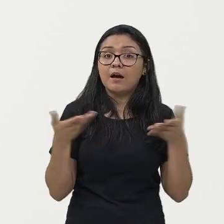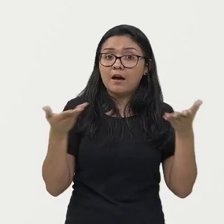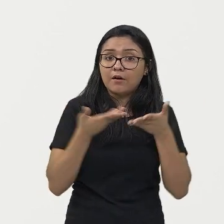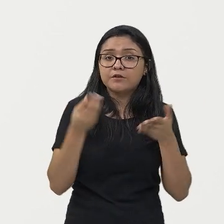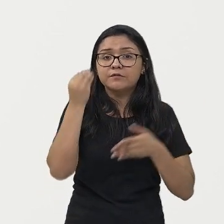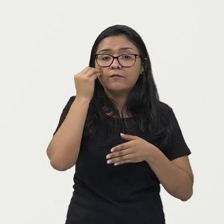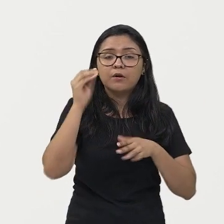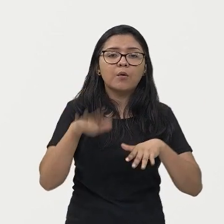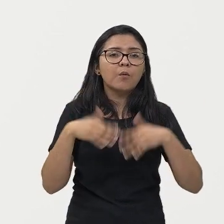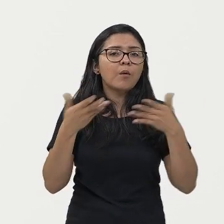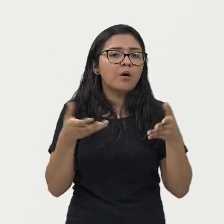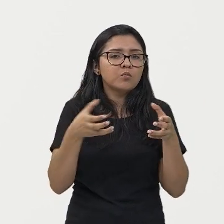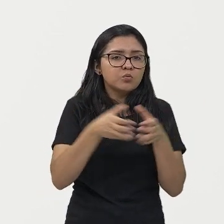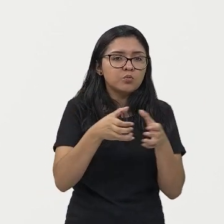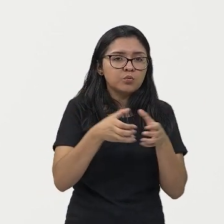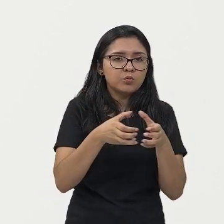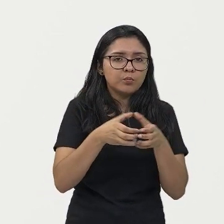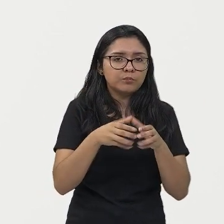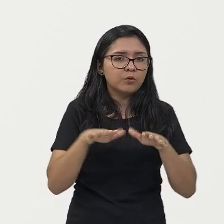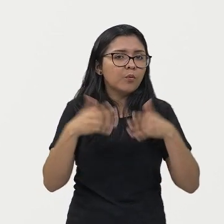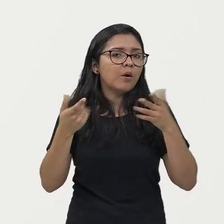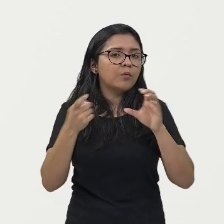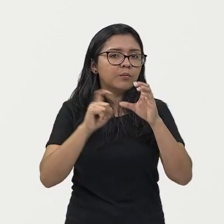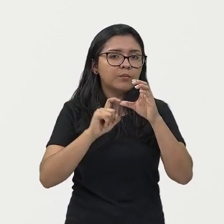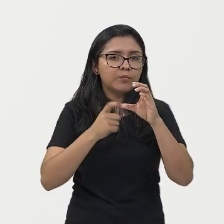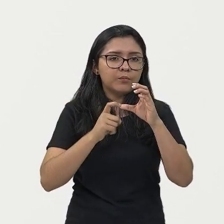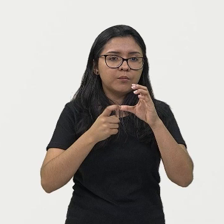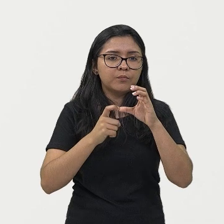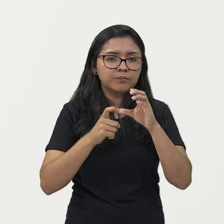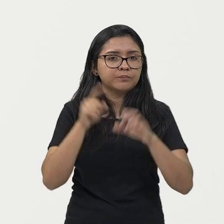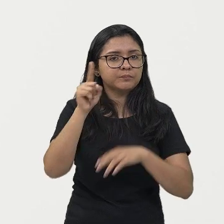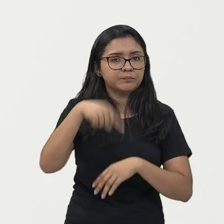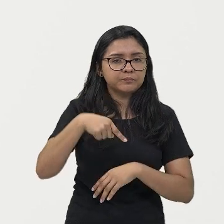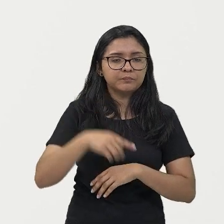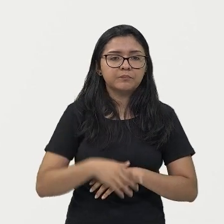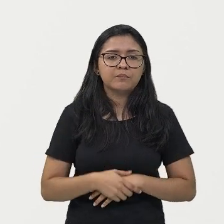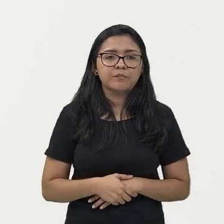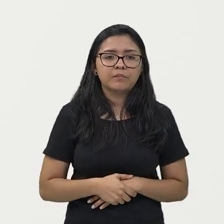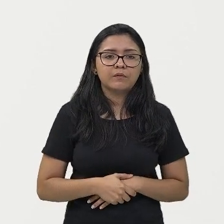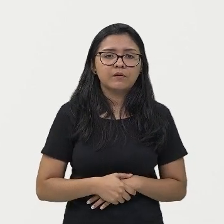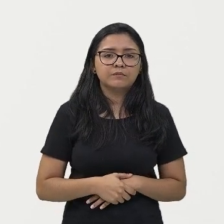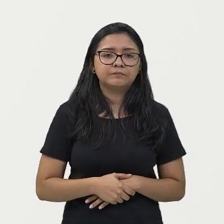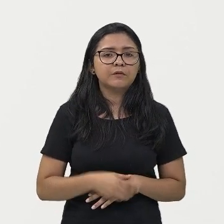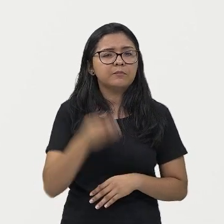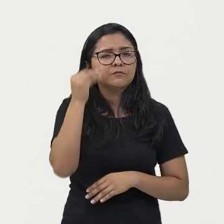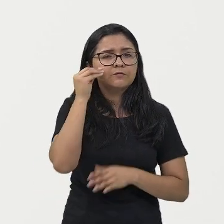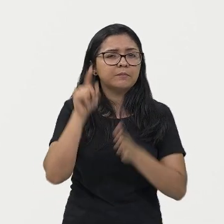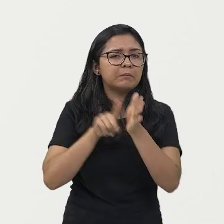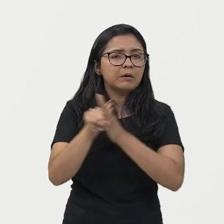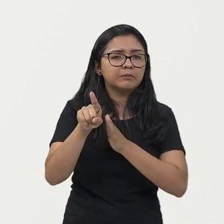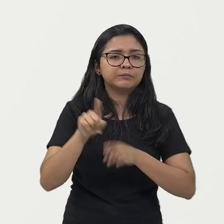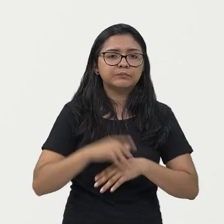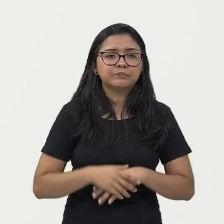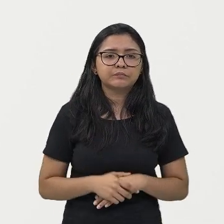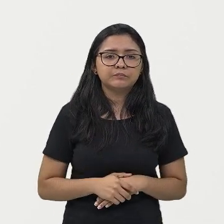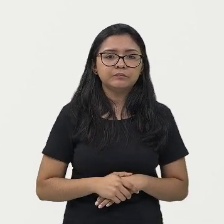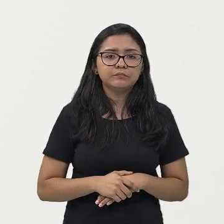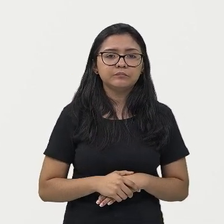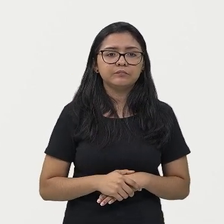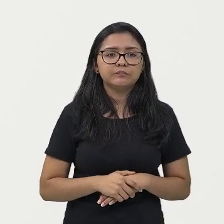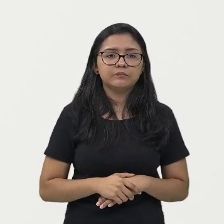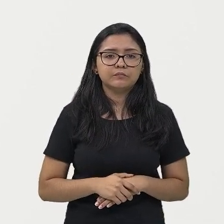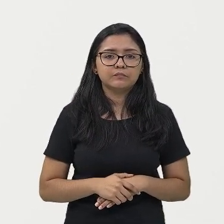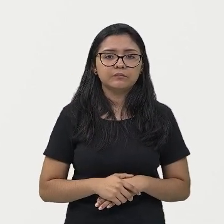ver o que a pergunta deseja, né? Ela quer que você